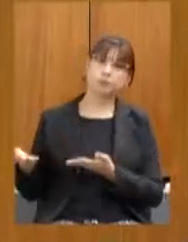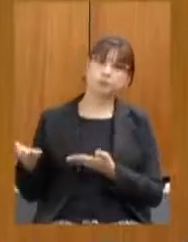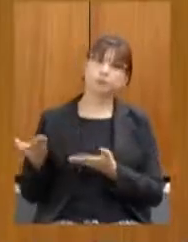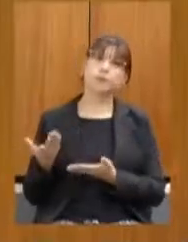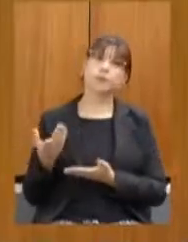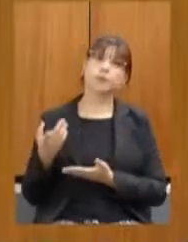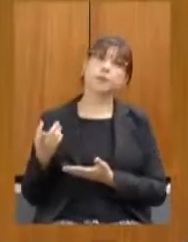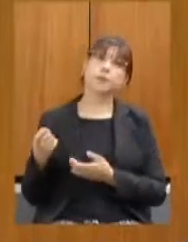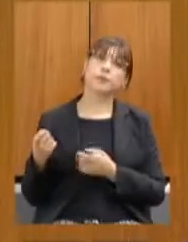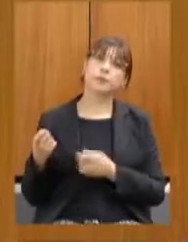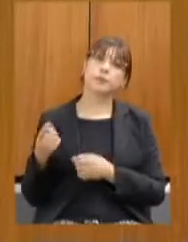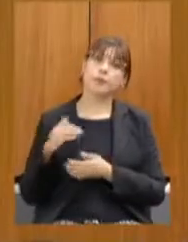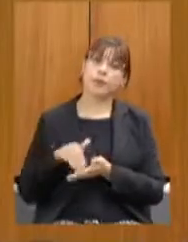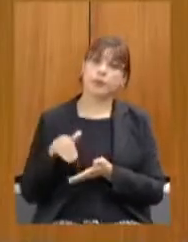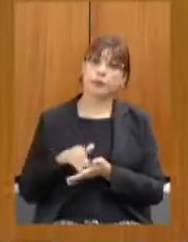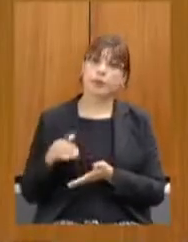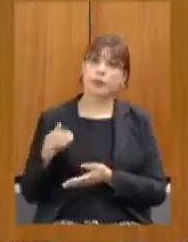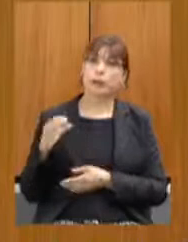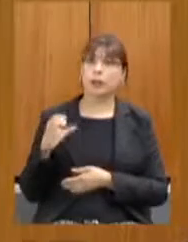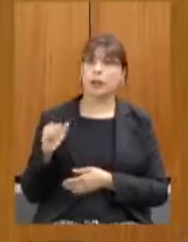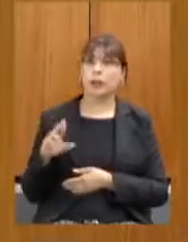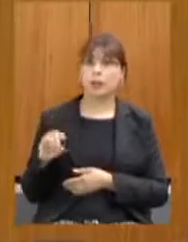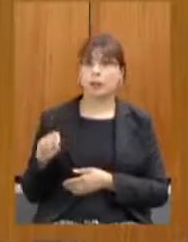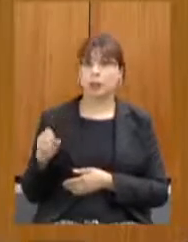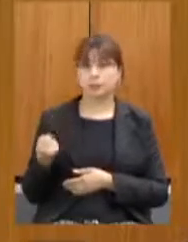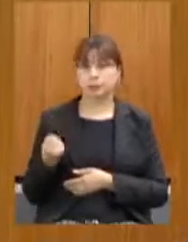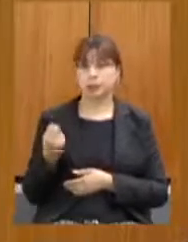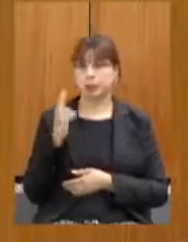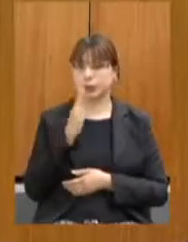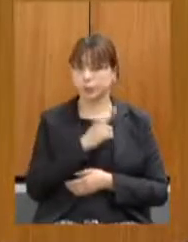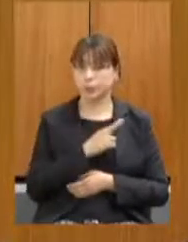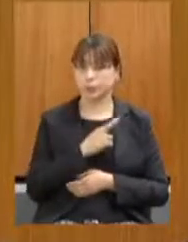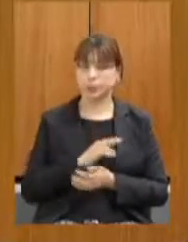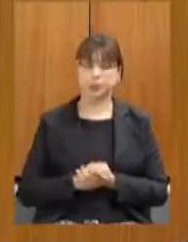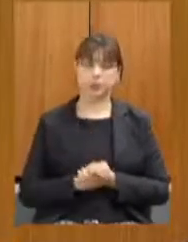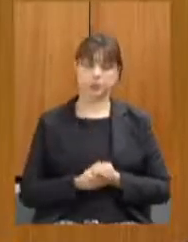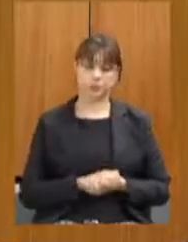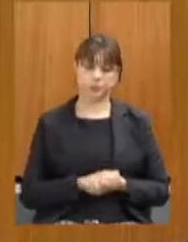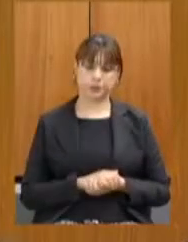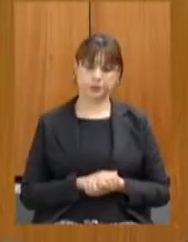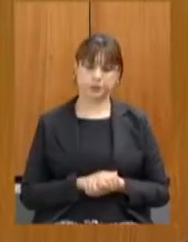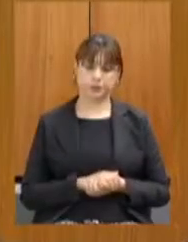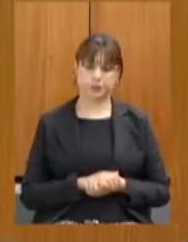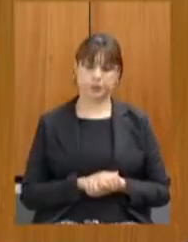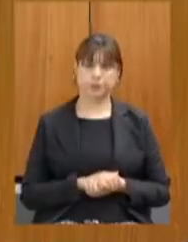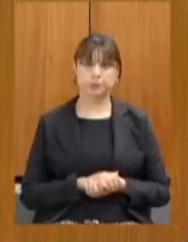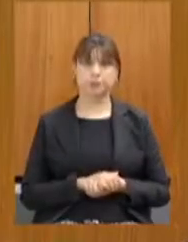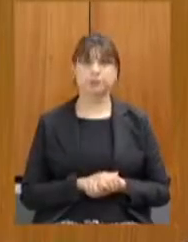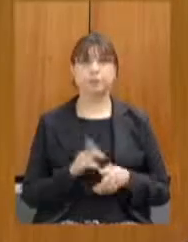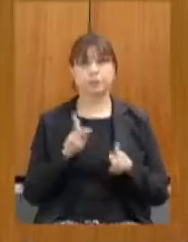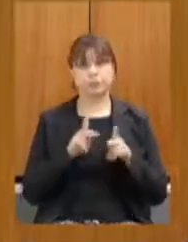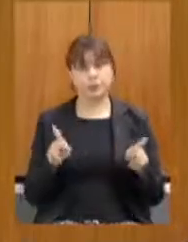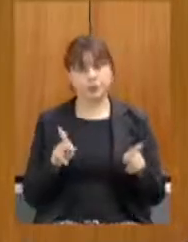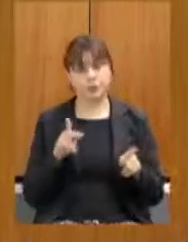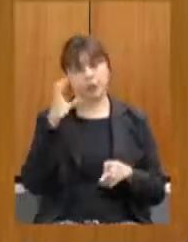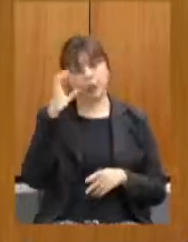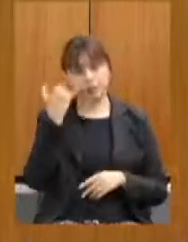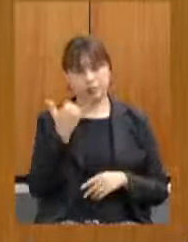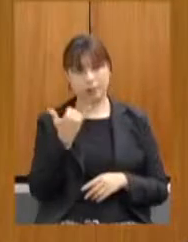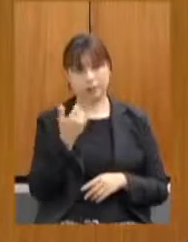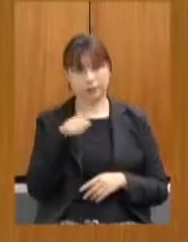autocarros para que possa responder Os questionamentos por seu Cleiton é o professor Cleiton obrigado